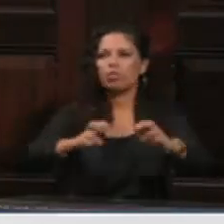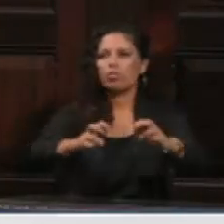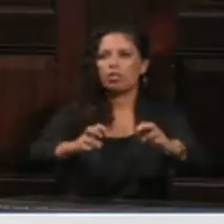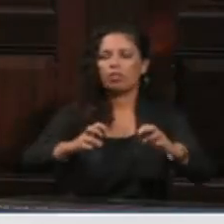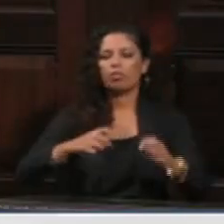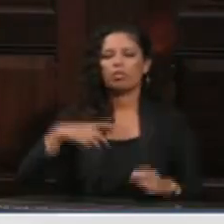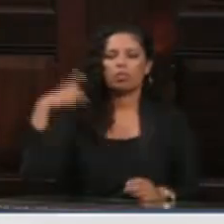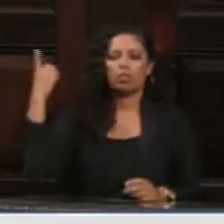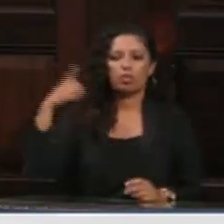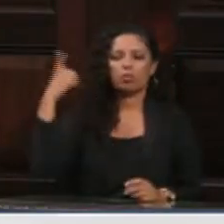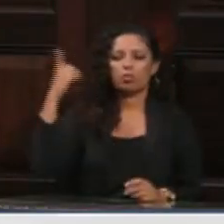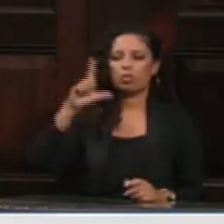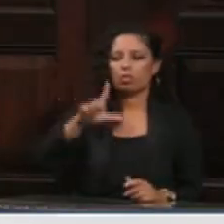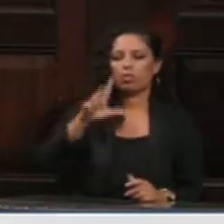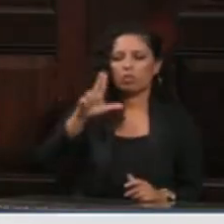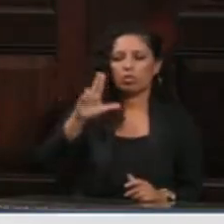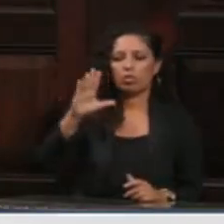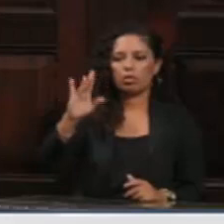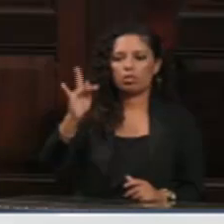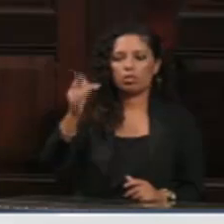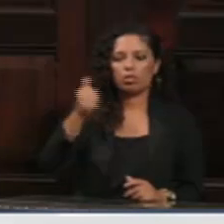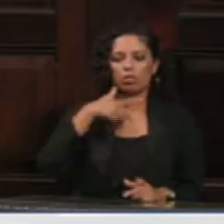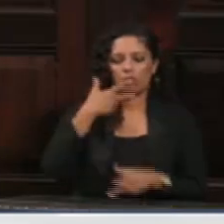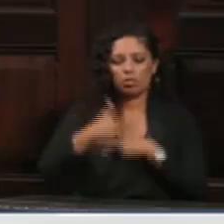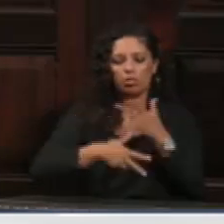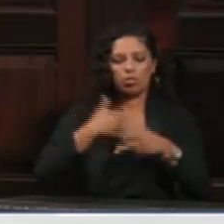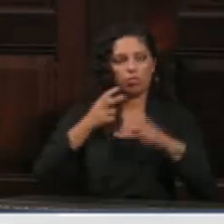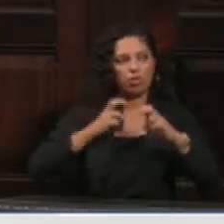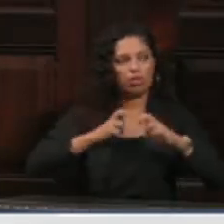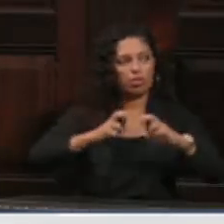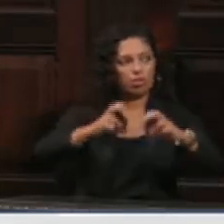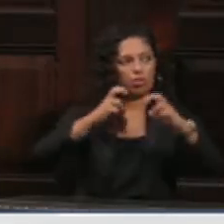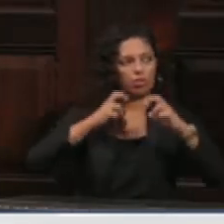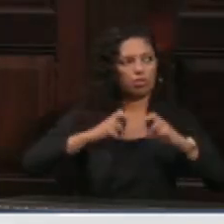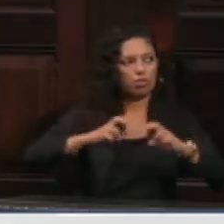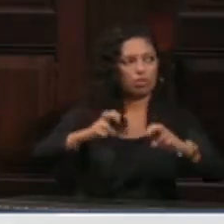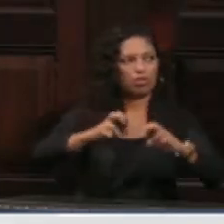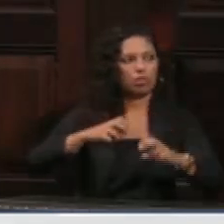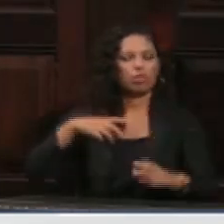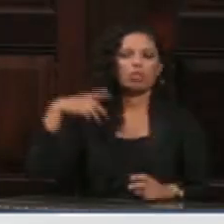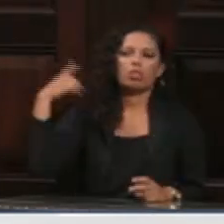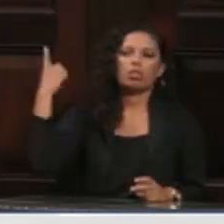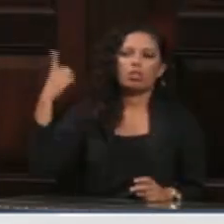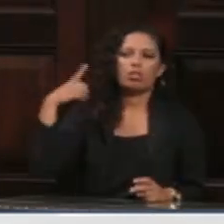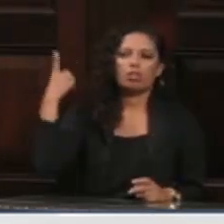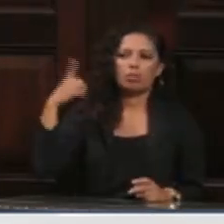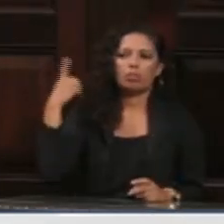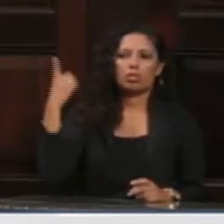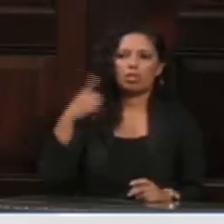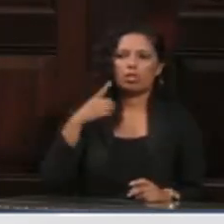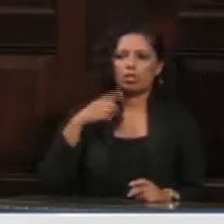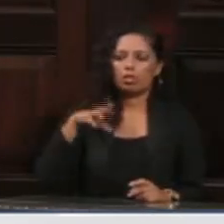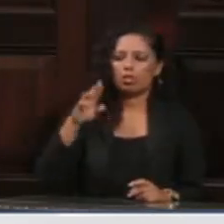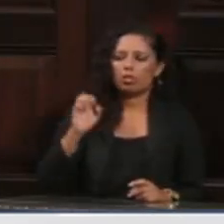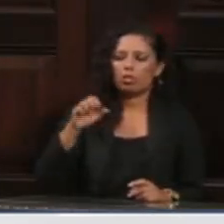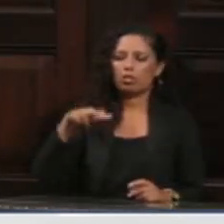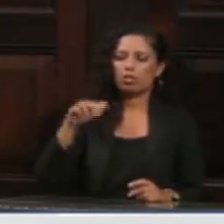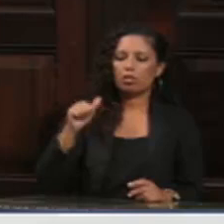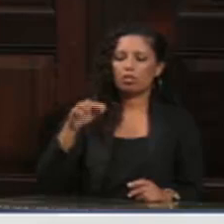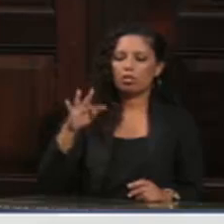Lucinha falava aqui, deputado Renato Cozzolino também conversávamos